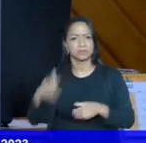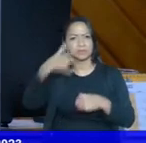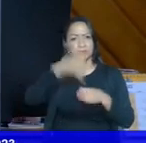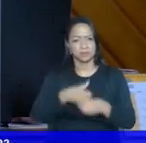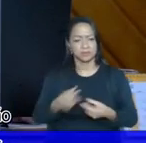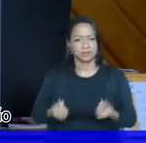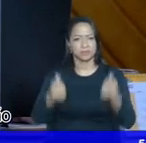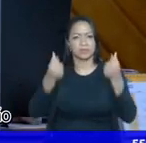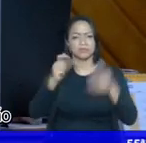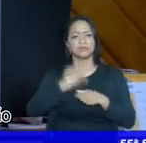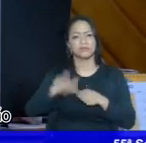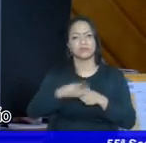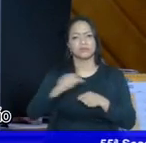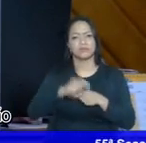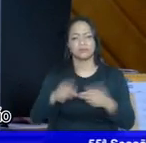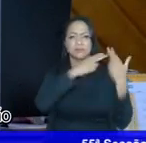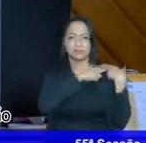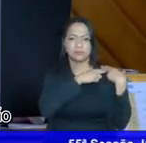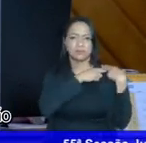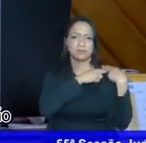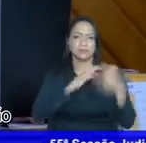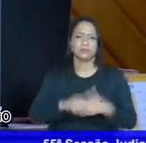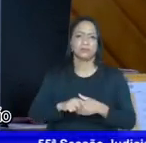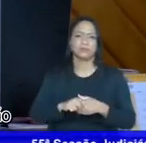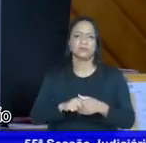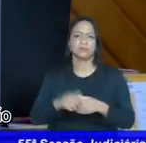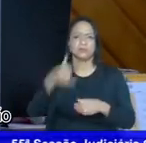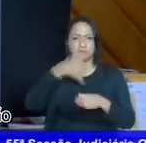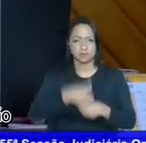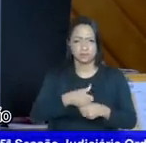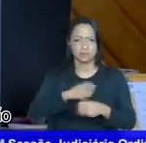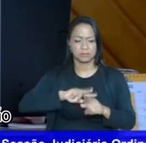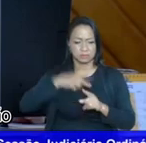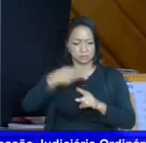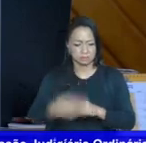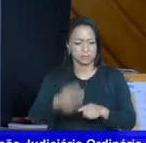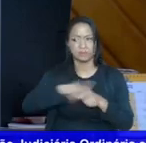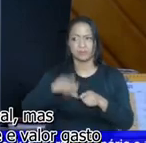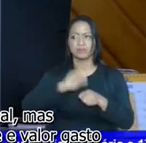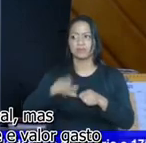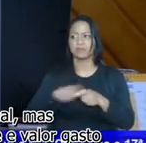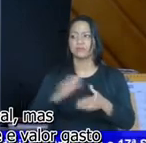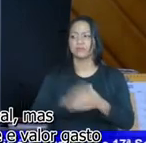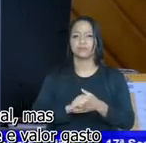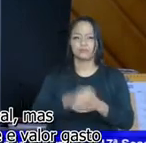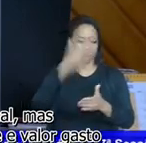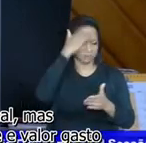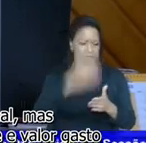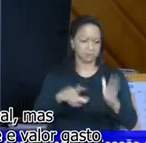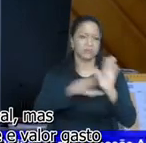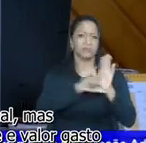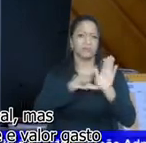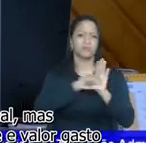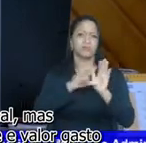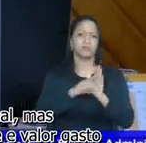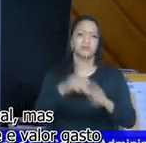combustível. A locação onde a responsabilidade pela aquisição do combustível é transferida para o locador fere a legislação eleitoral,